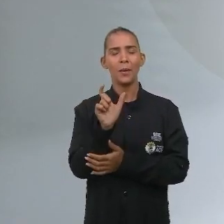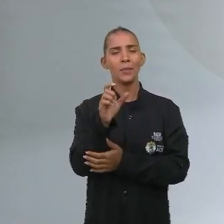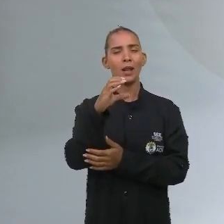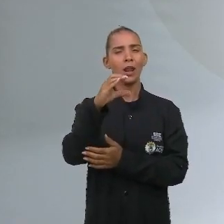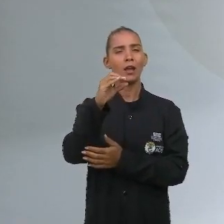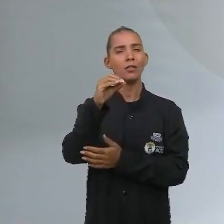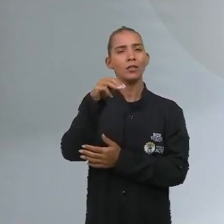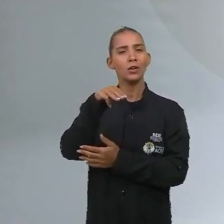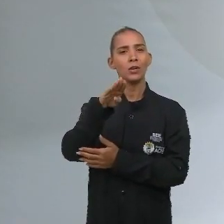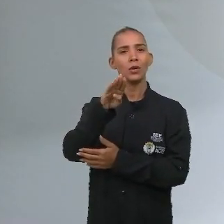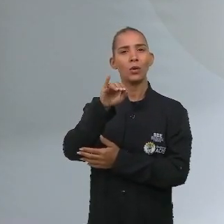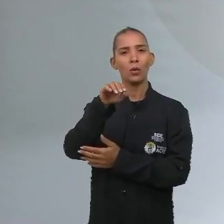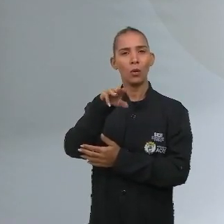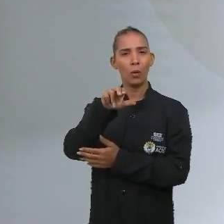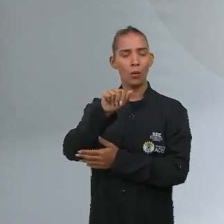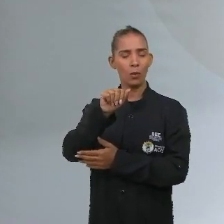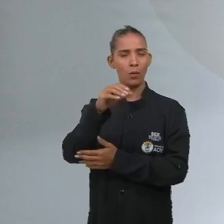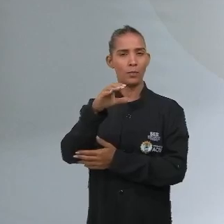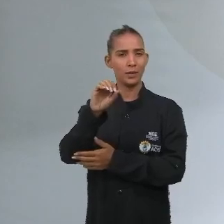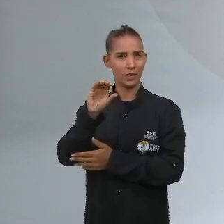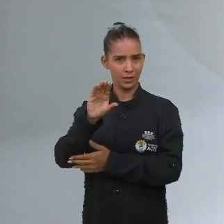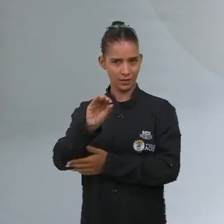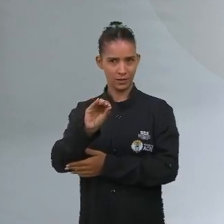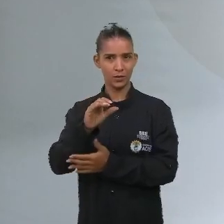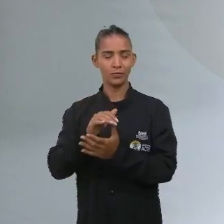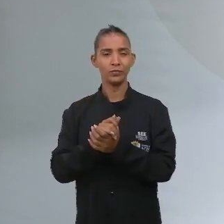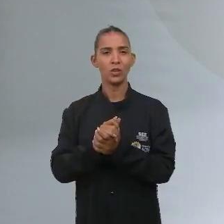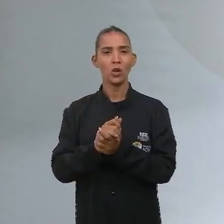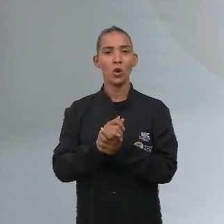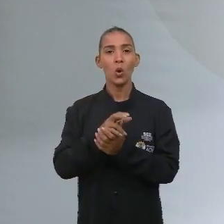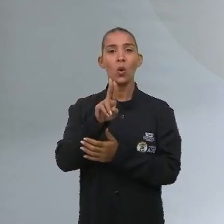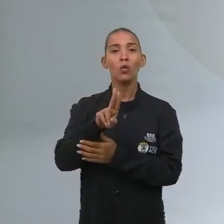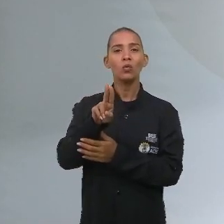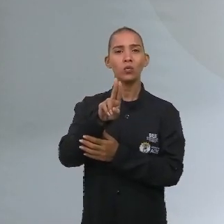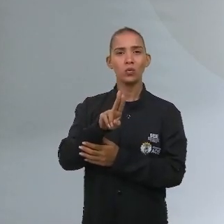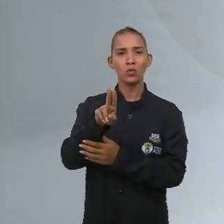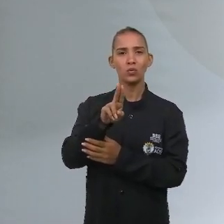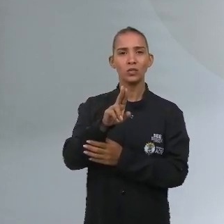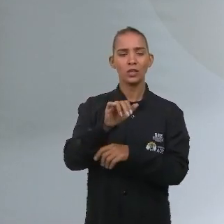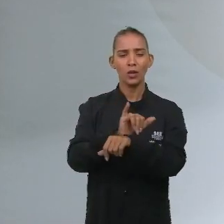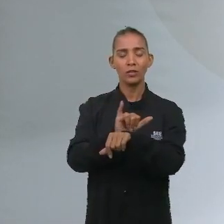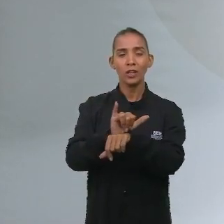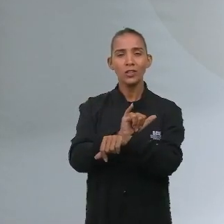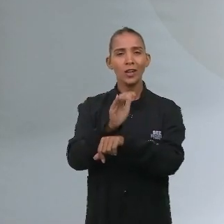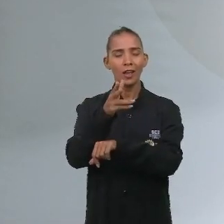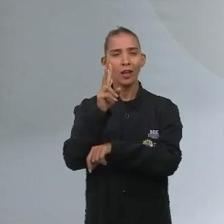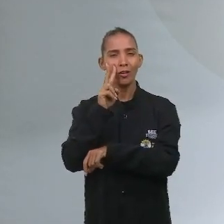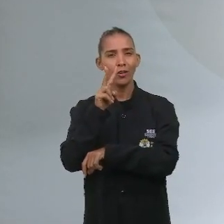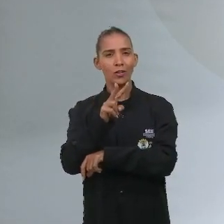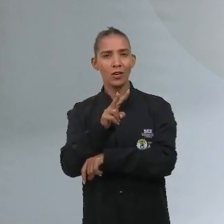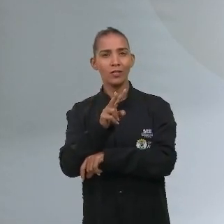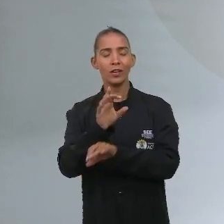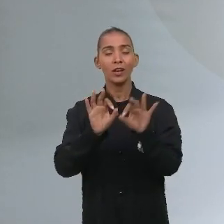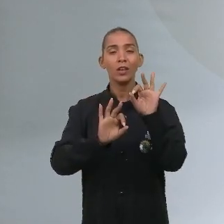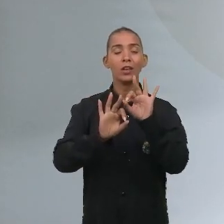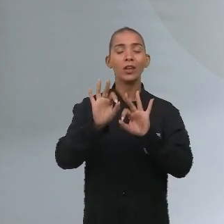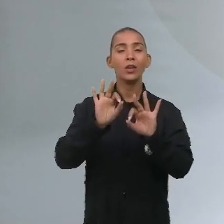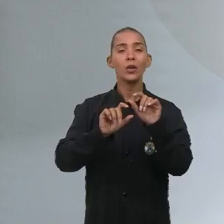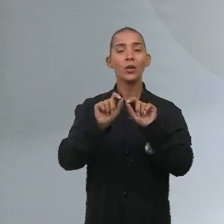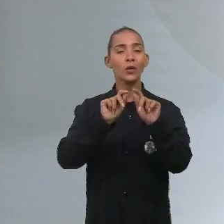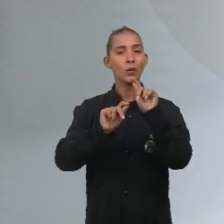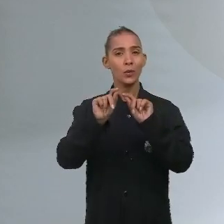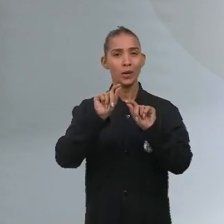um recurso que nós já aprendemos anteriormente, que são as permutações com repetição.